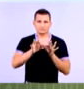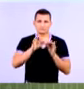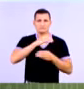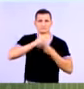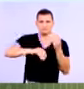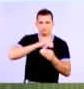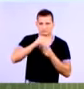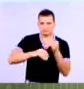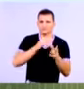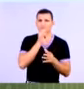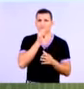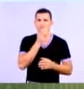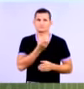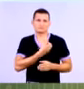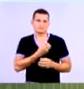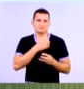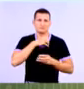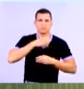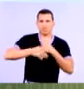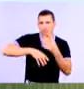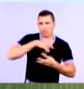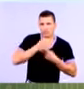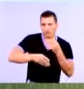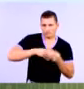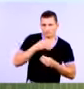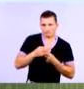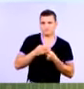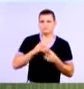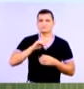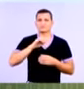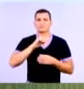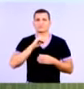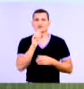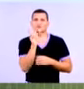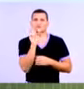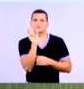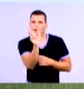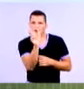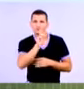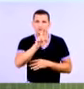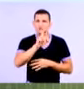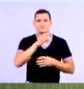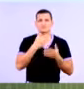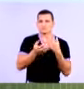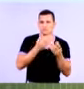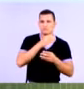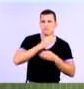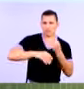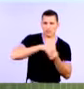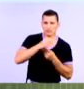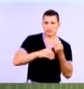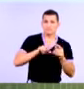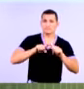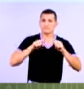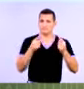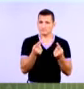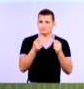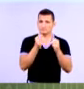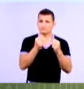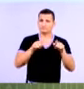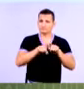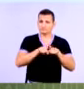exemplo, os números todos em desordem, né? Os nomes em qualquer sequência, mas eu posso ter também